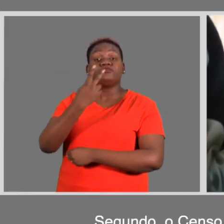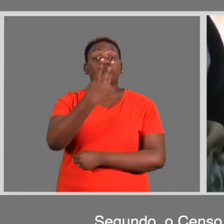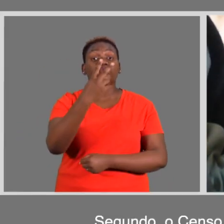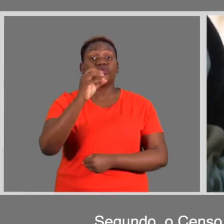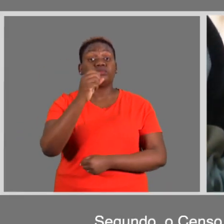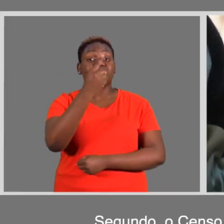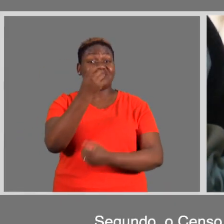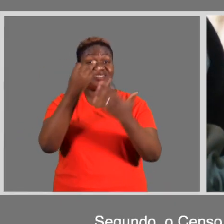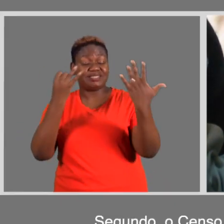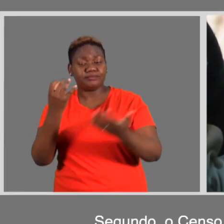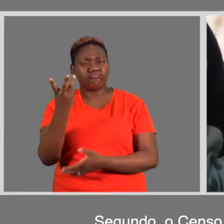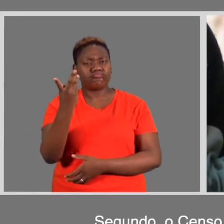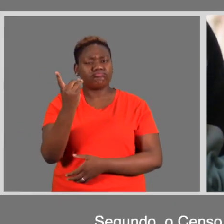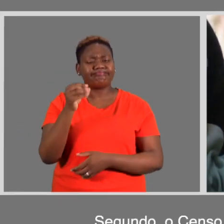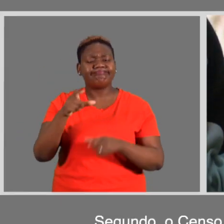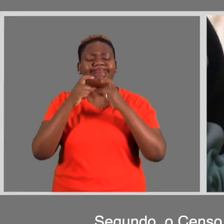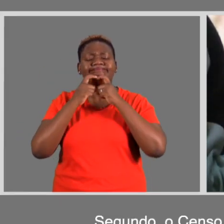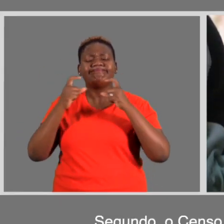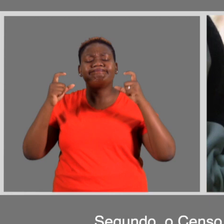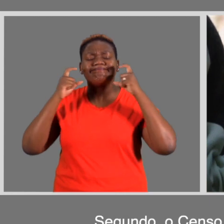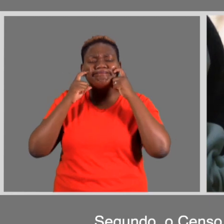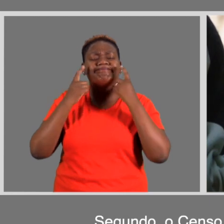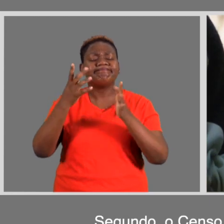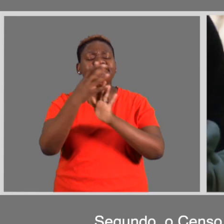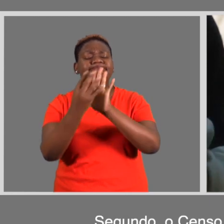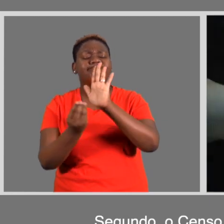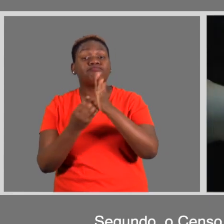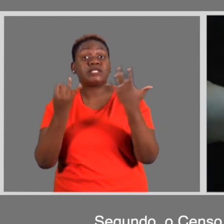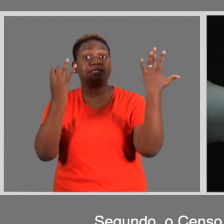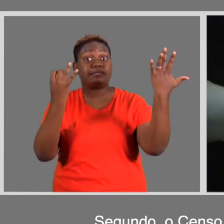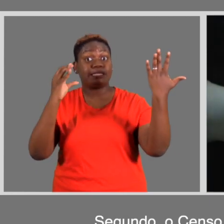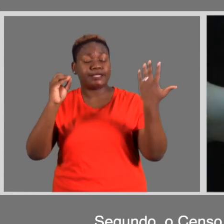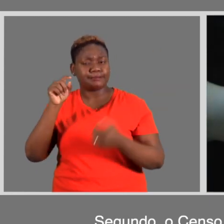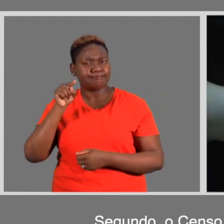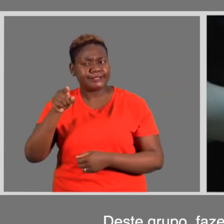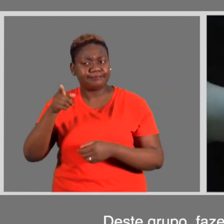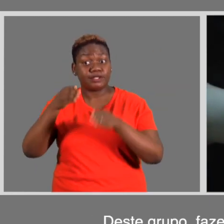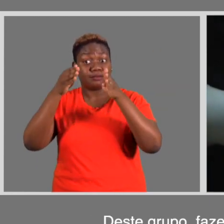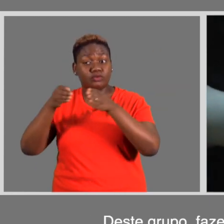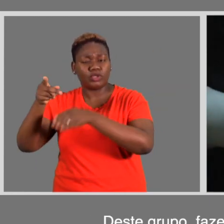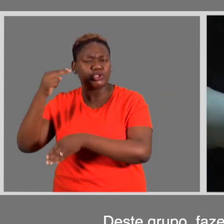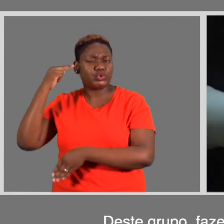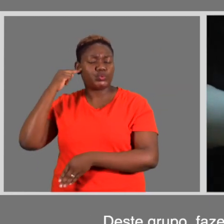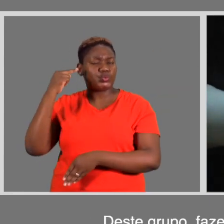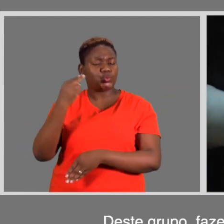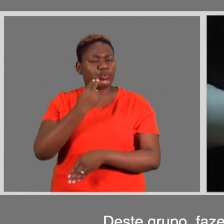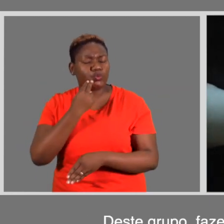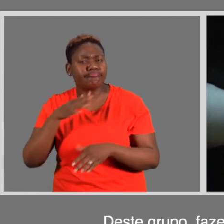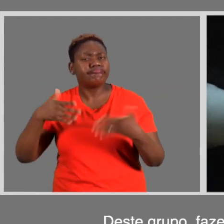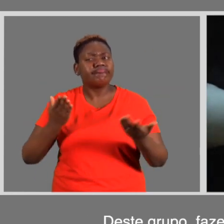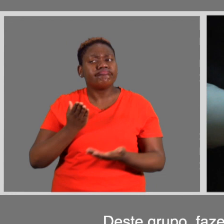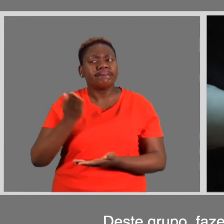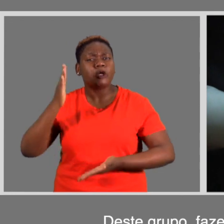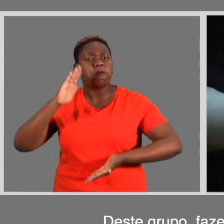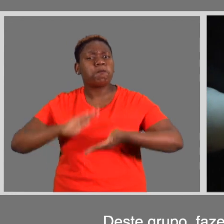Segundo o Censo de 2017, existem em Moçambique cerca de 70 mil pessoas surdas deste grupo, fazem parte